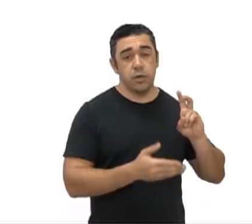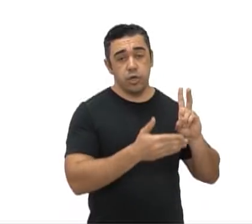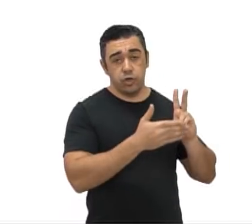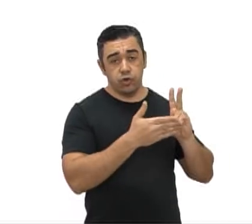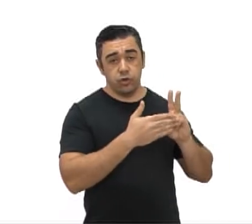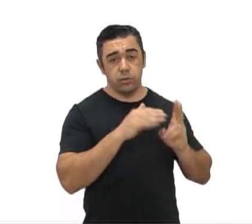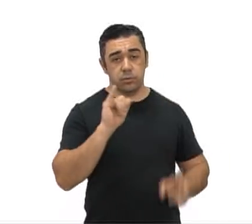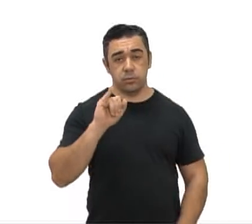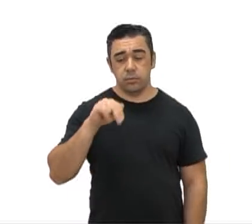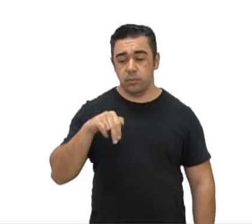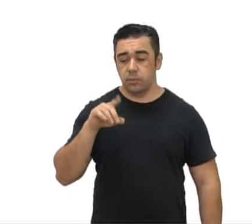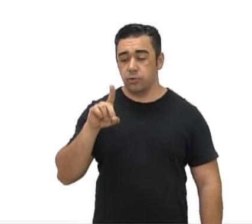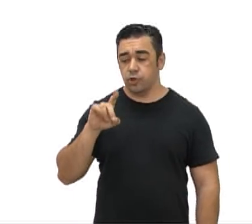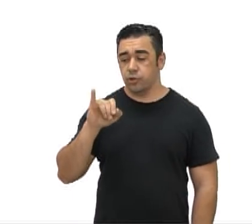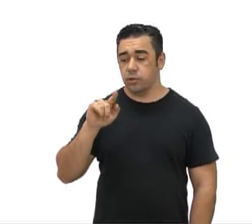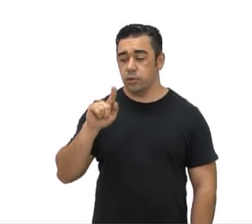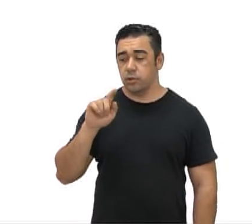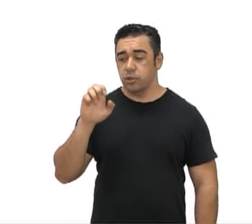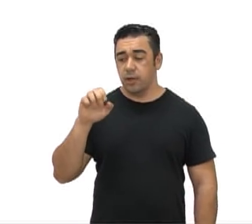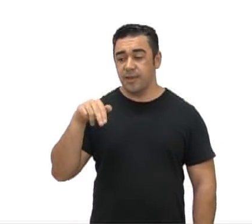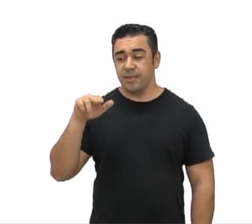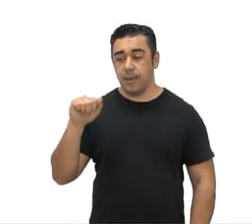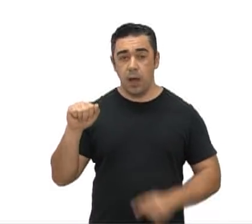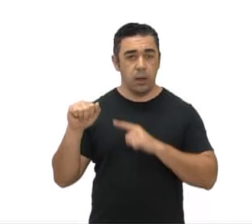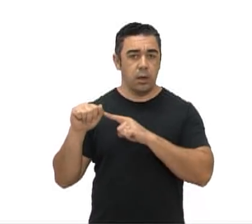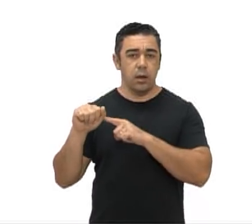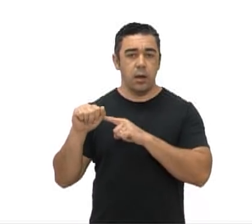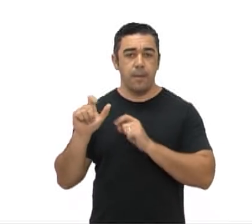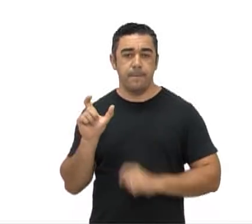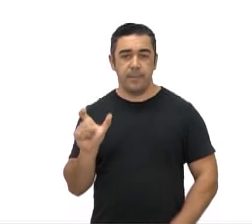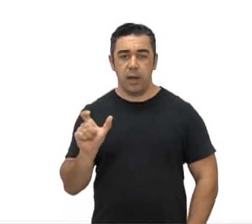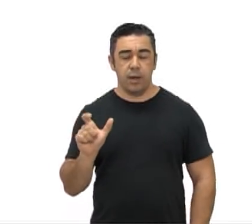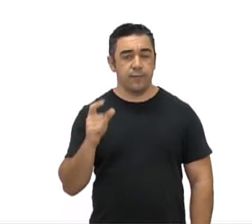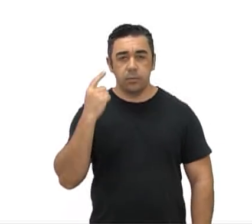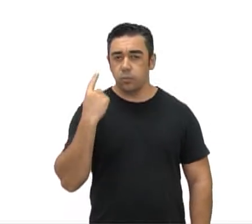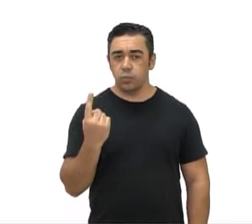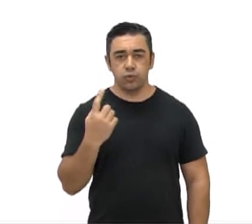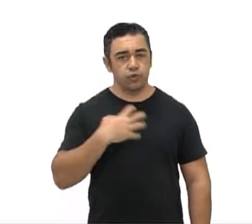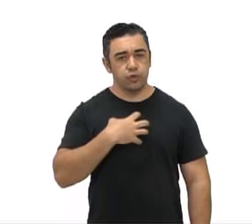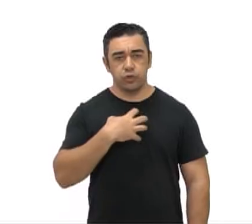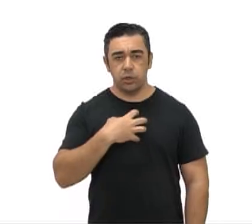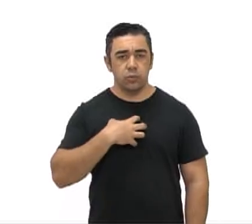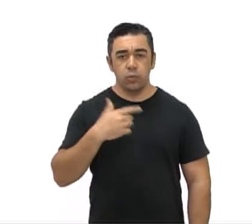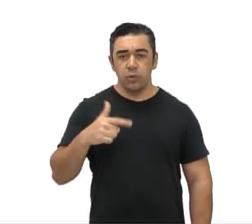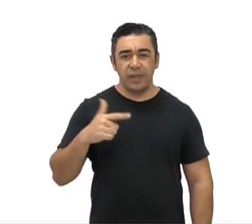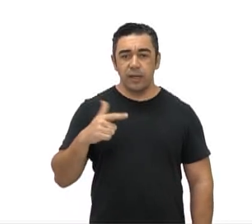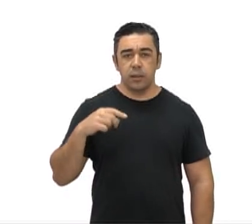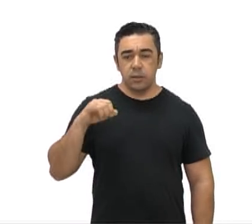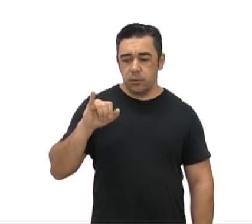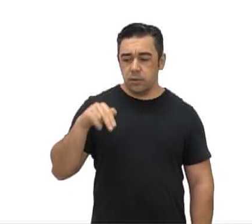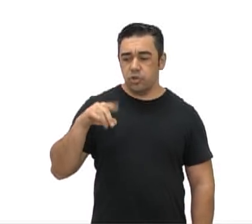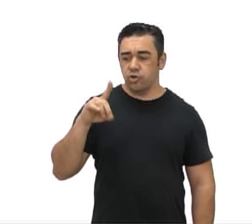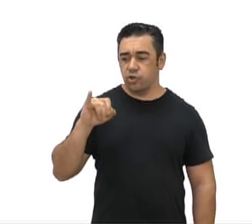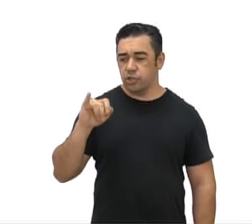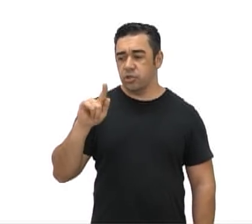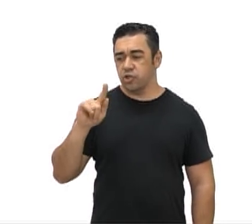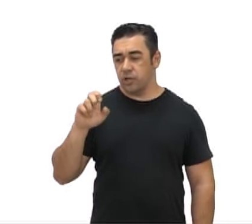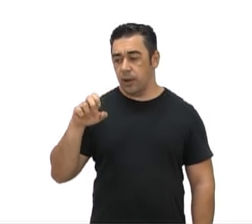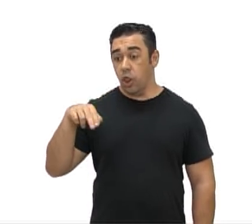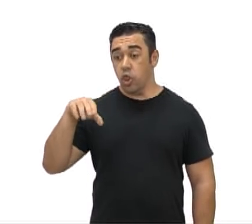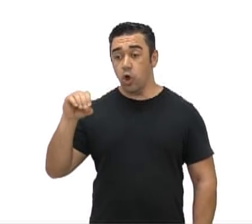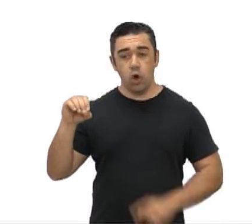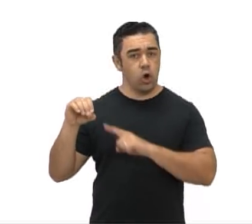indígena, mulher indígena. A palavra indígena, ela só se apresenta dessa forma, por isso que é um